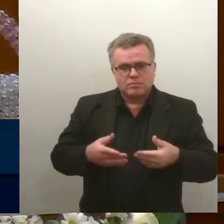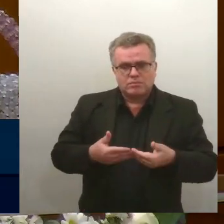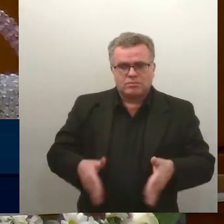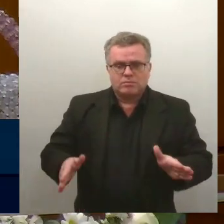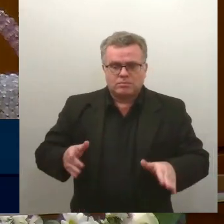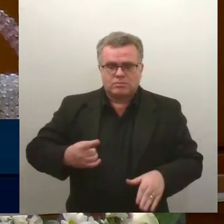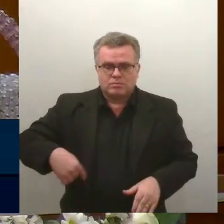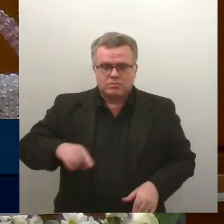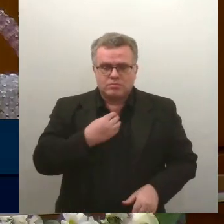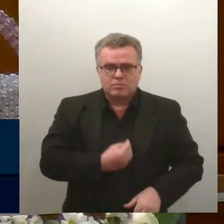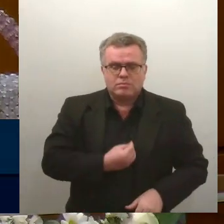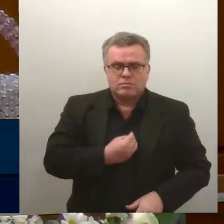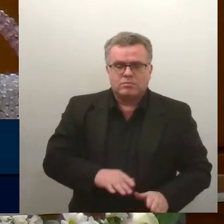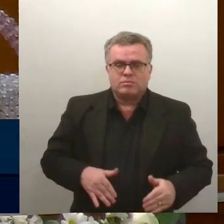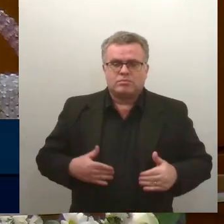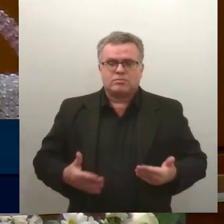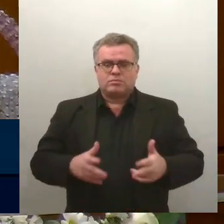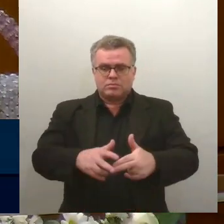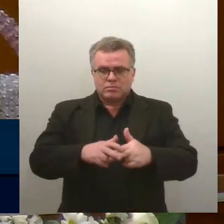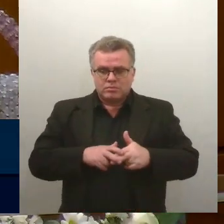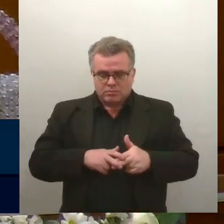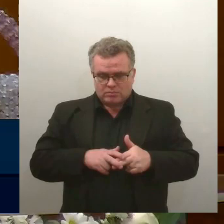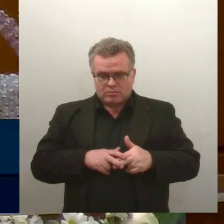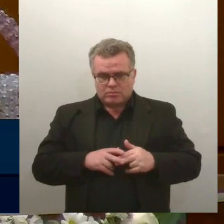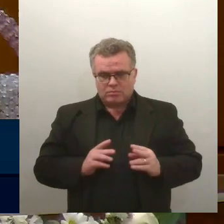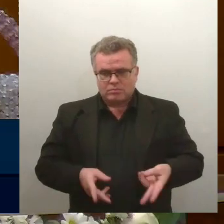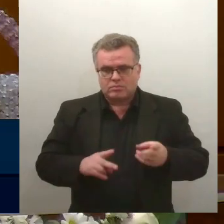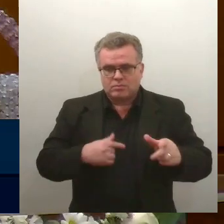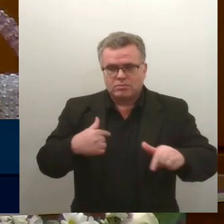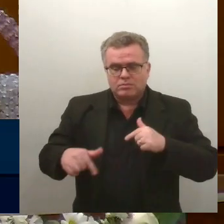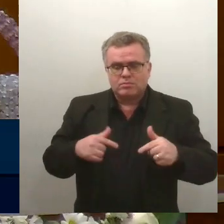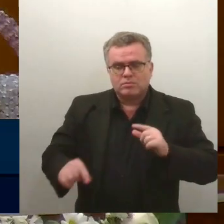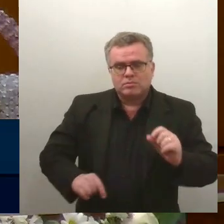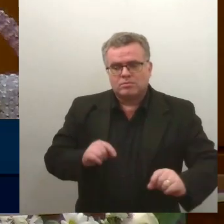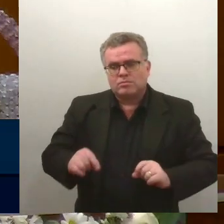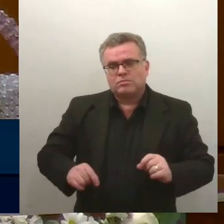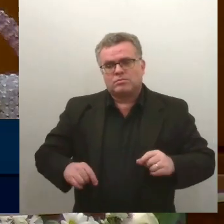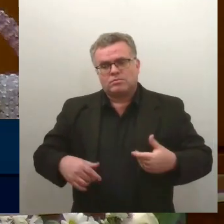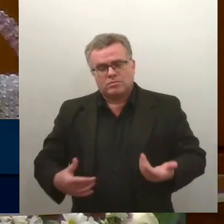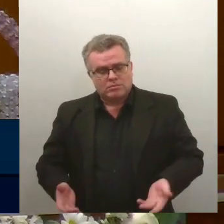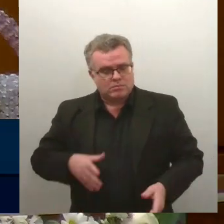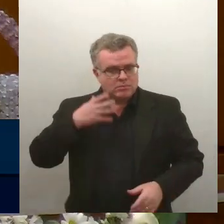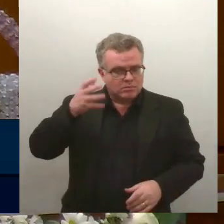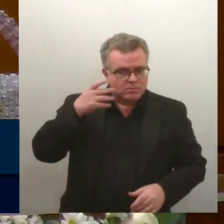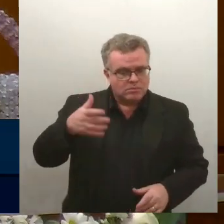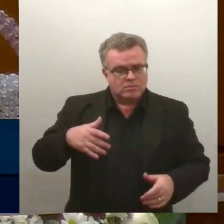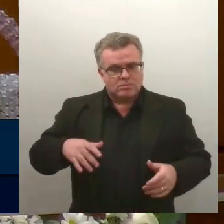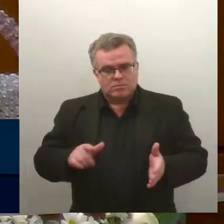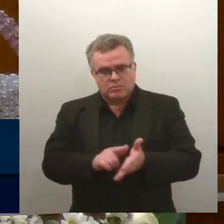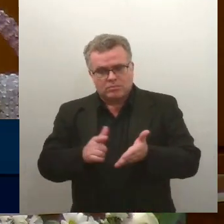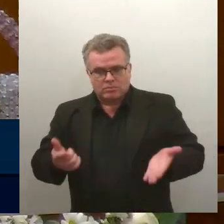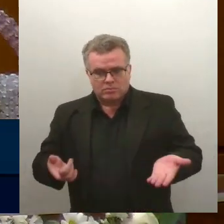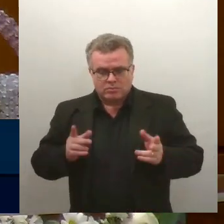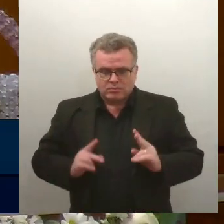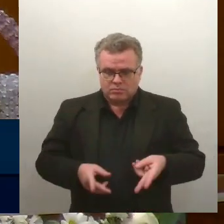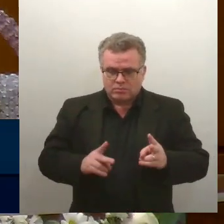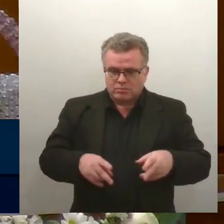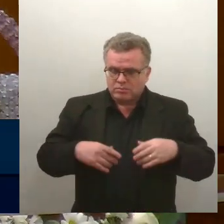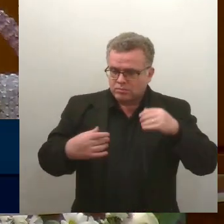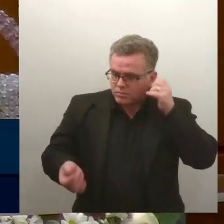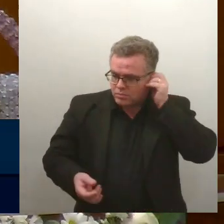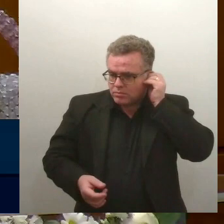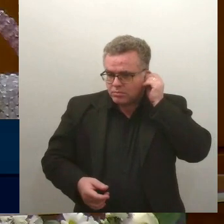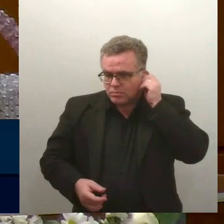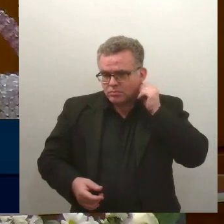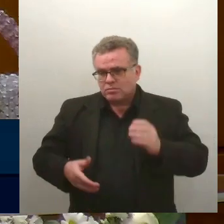comunicador, atuou na TV, rádio e em jornais impressos. Durante a década de 1980 e